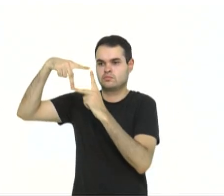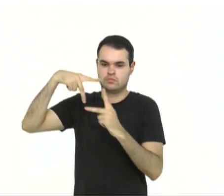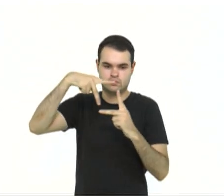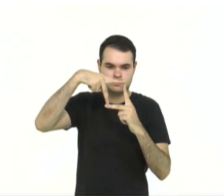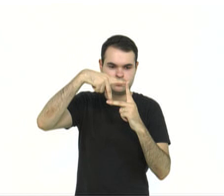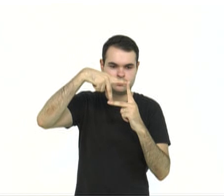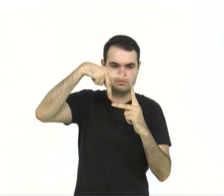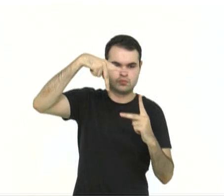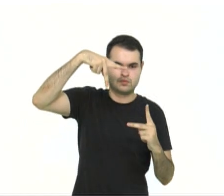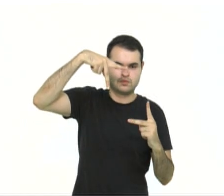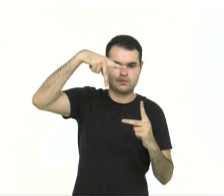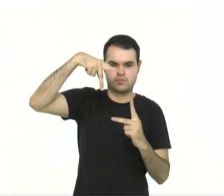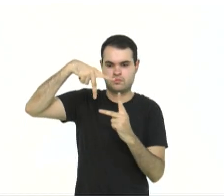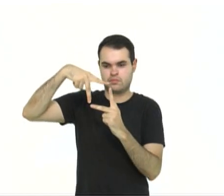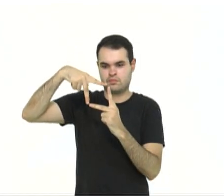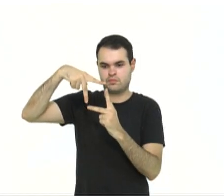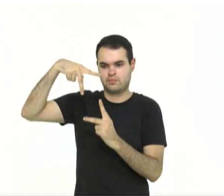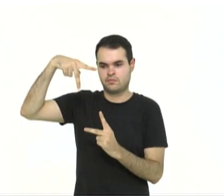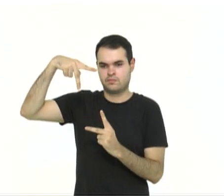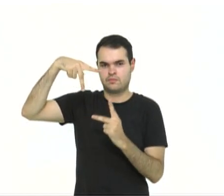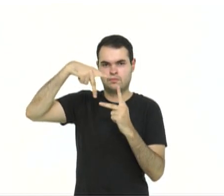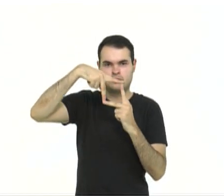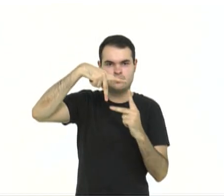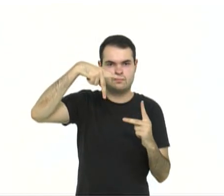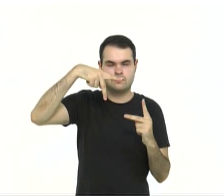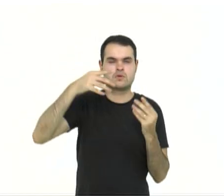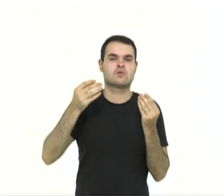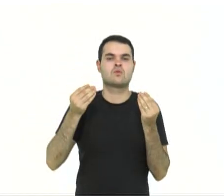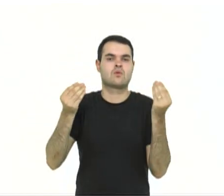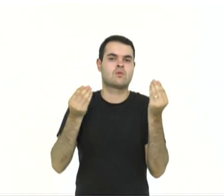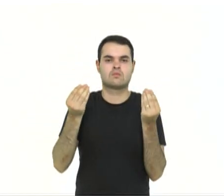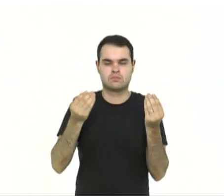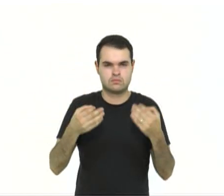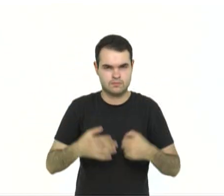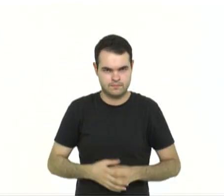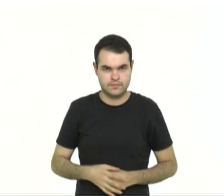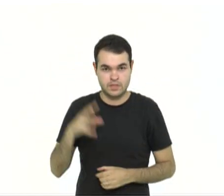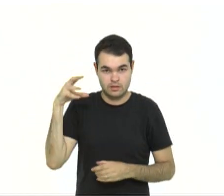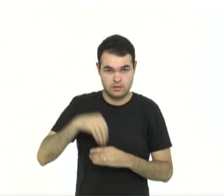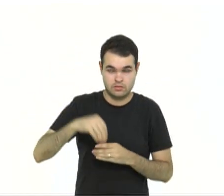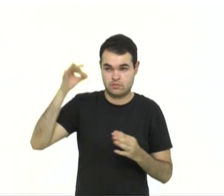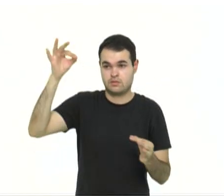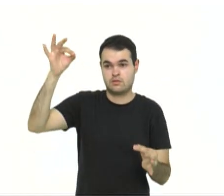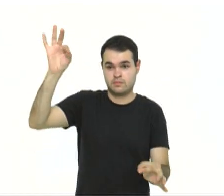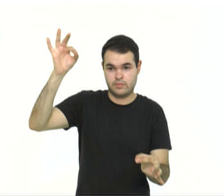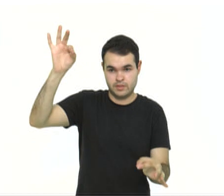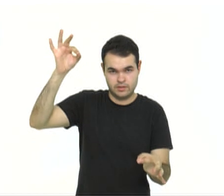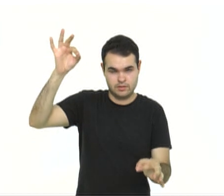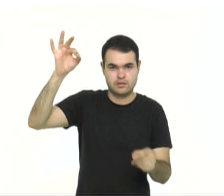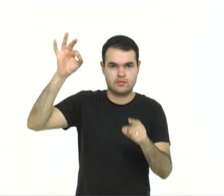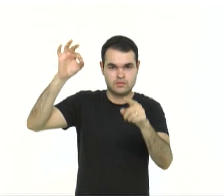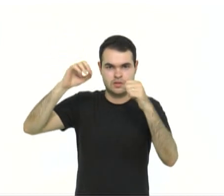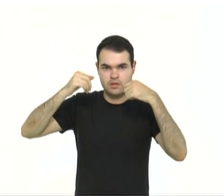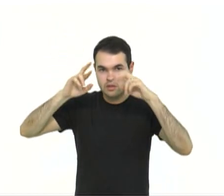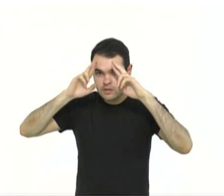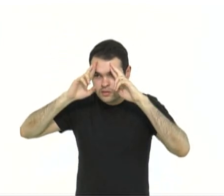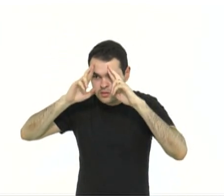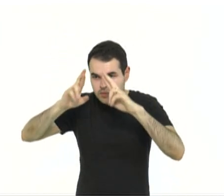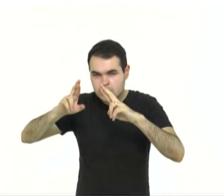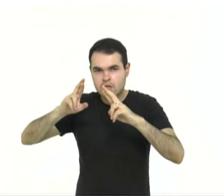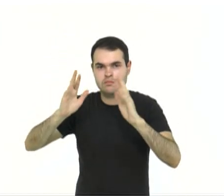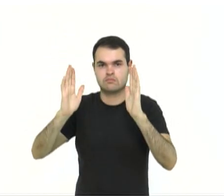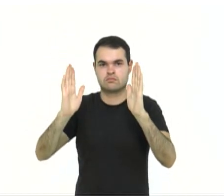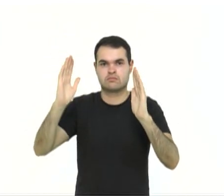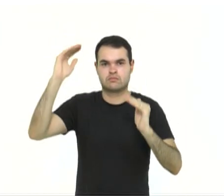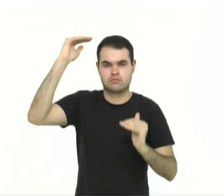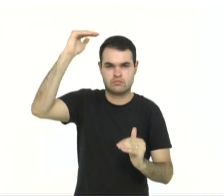dentro de uma página, né? A diagramação dos quadros, das cenas dentro de uma página de quadrinho, que você respeita uma série de enquadramentos,